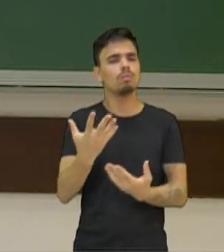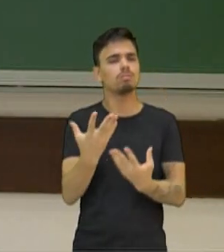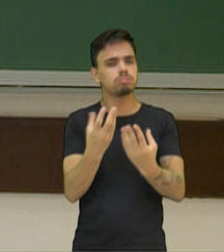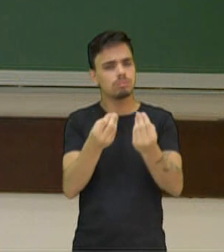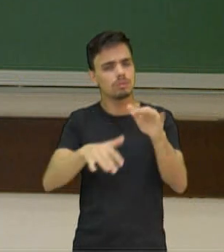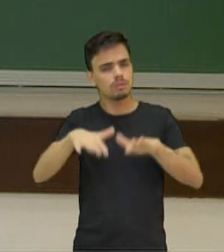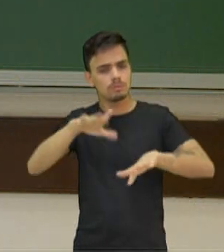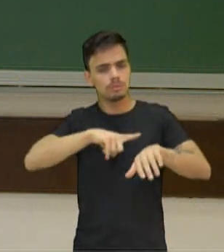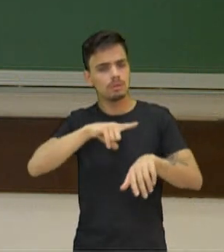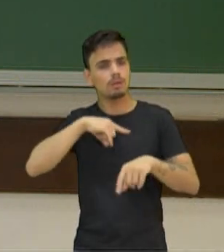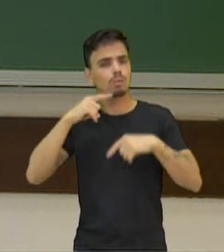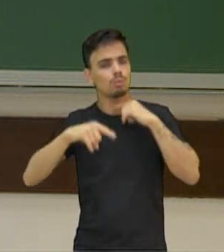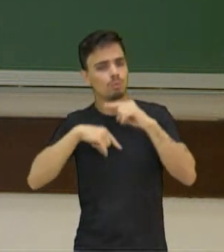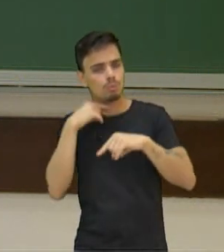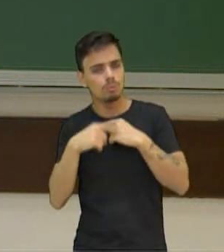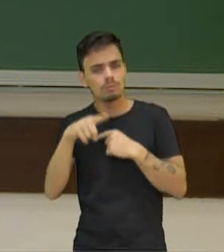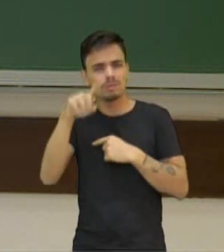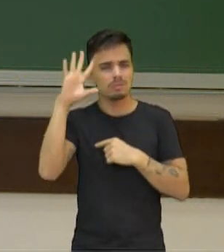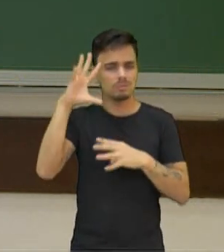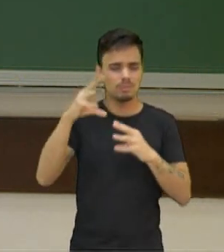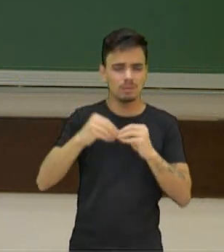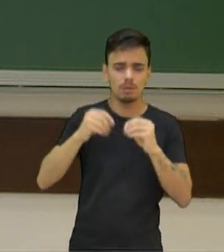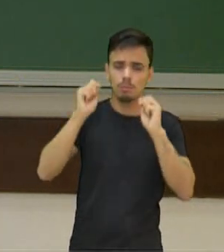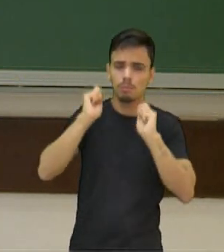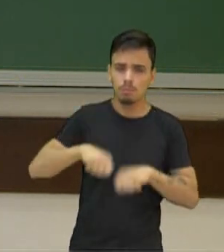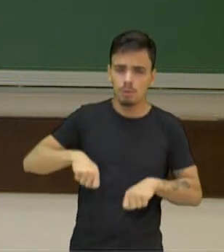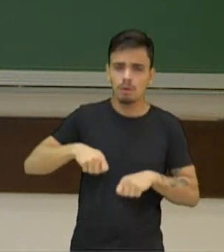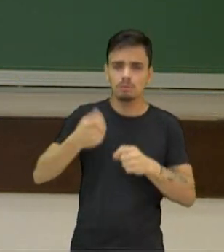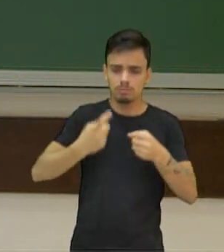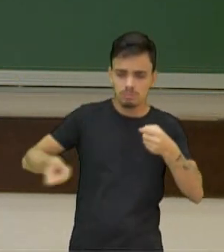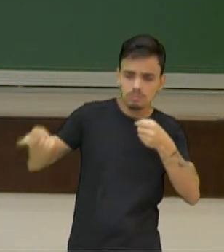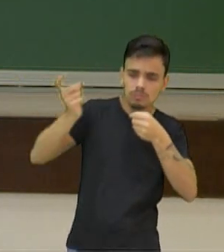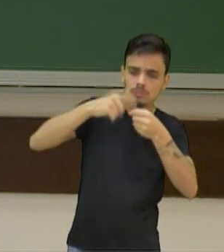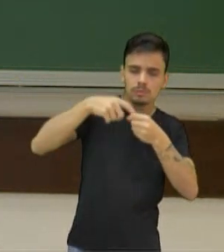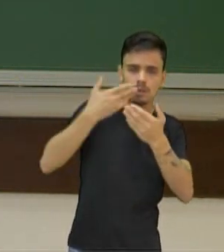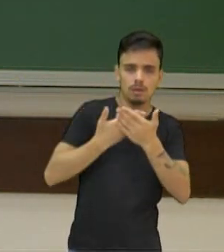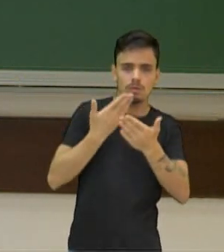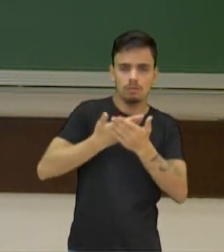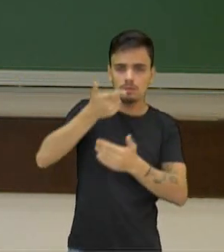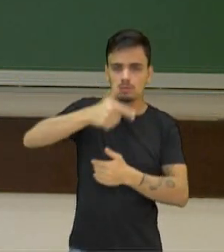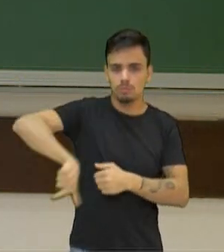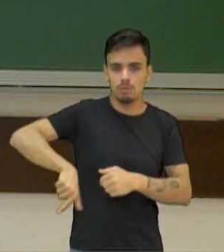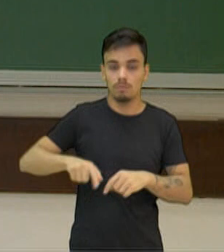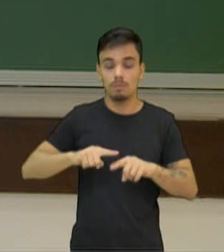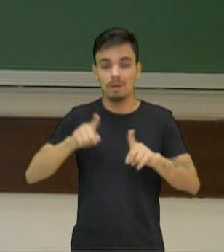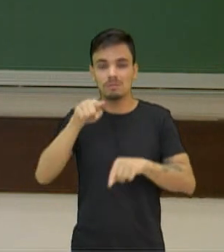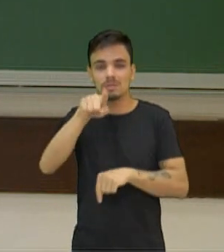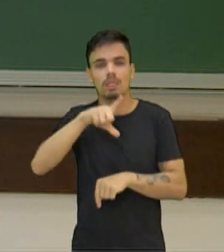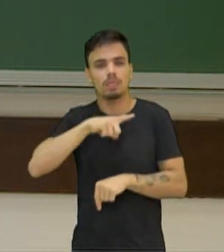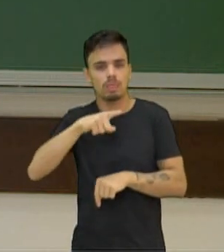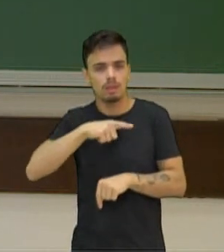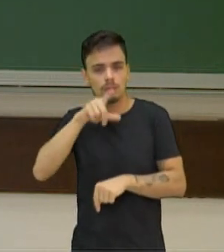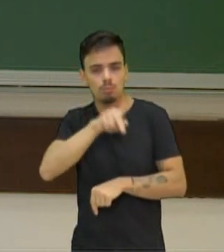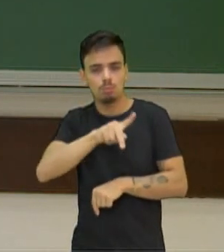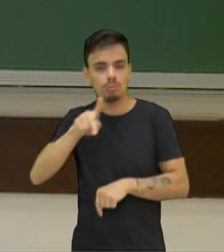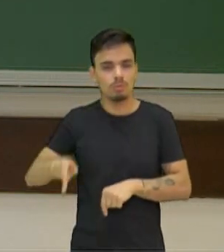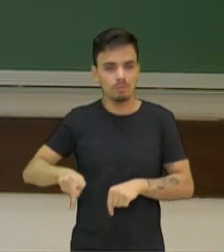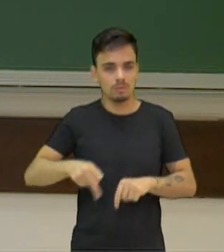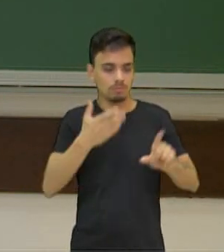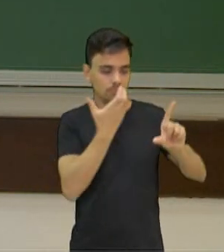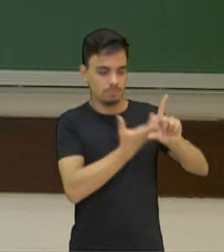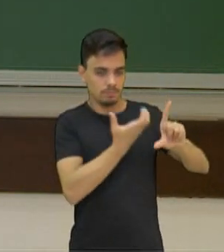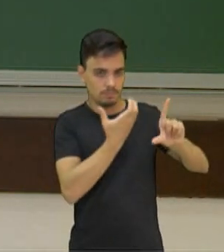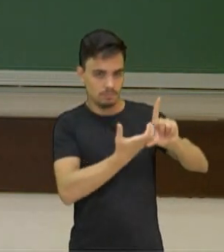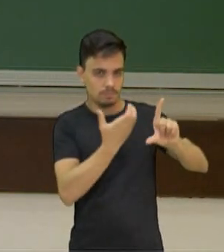dúvidas, coisas às vezes que você não entendeu direito. Você pode rever essa aula no YouTube, não tem problema. Mas não esqueça, teu professor lá na plataforma do Google